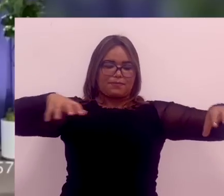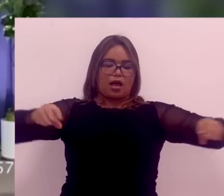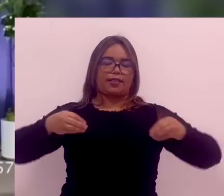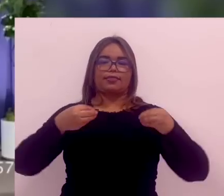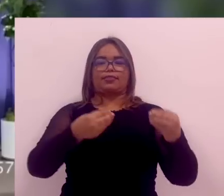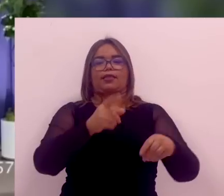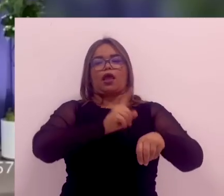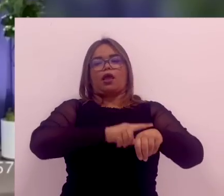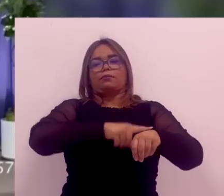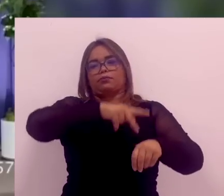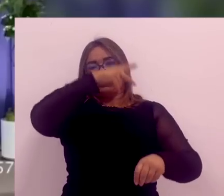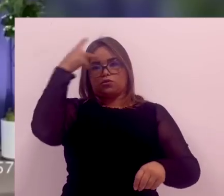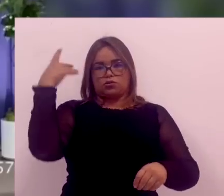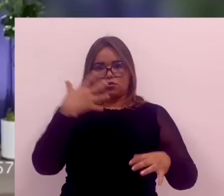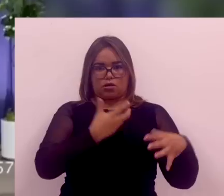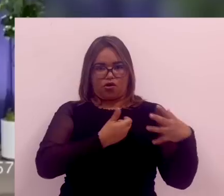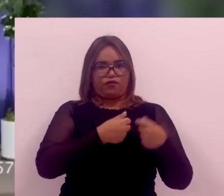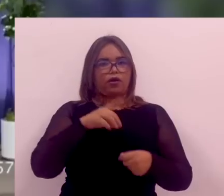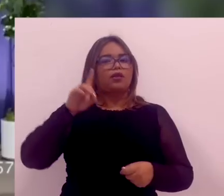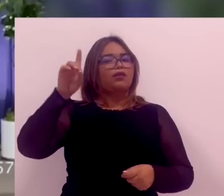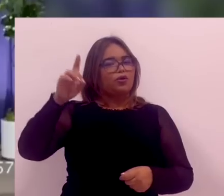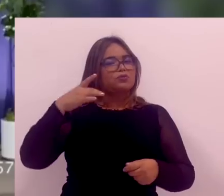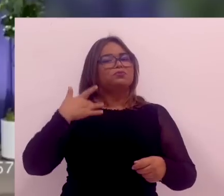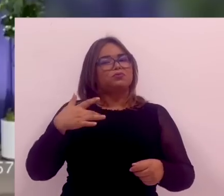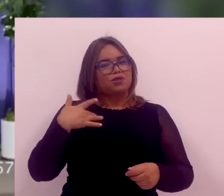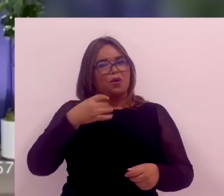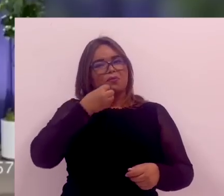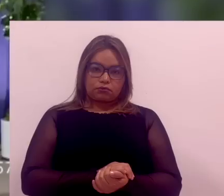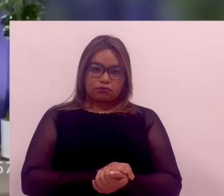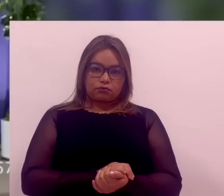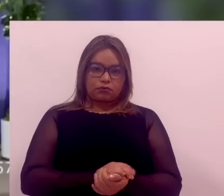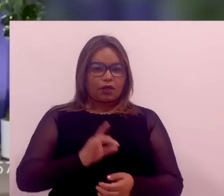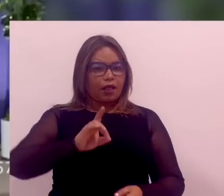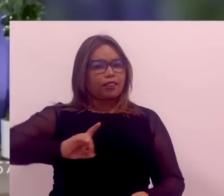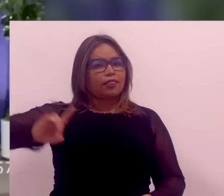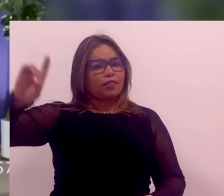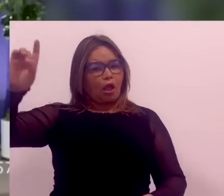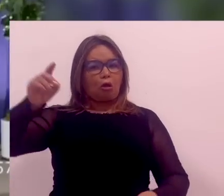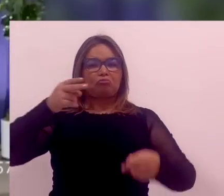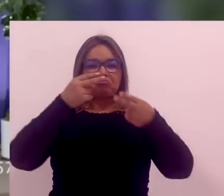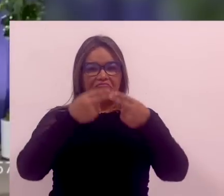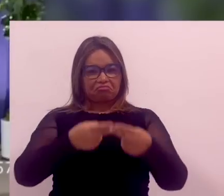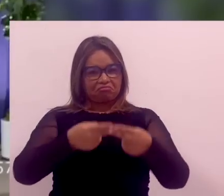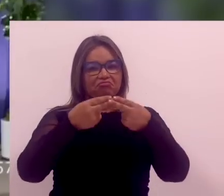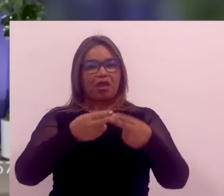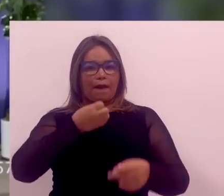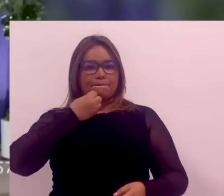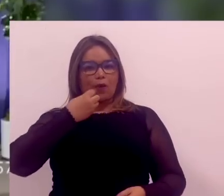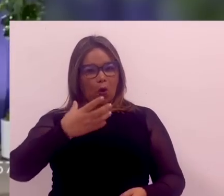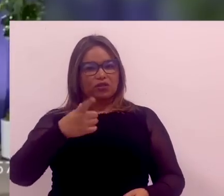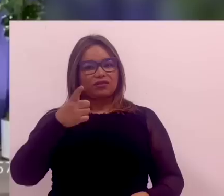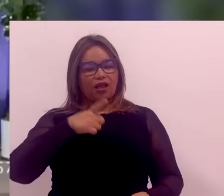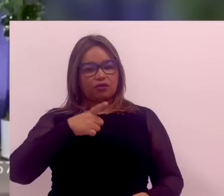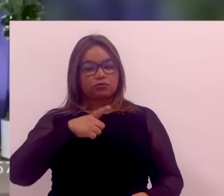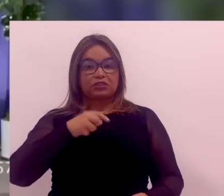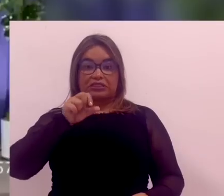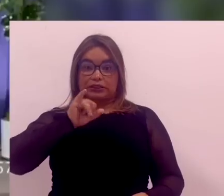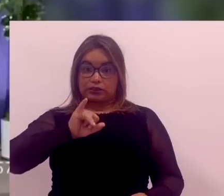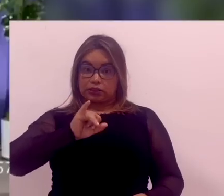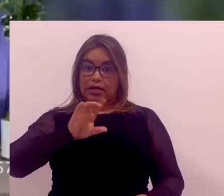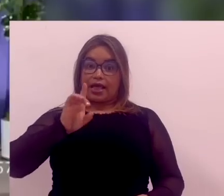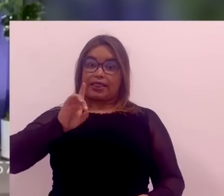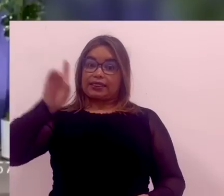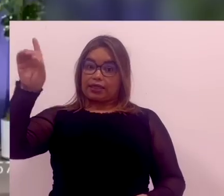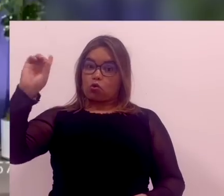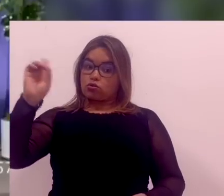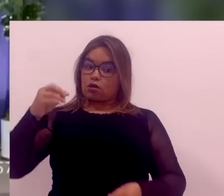as almas o aceitassem e fossem salvas. Que Deus generoso nós temos! Se não fosse